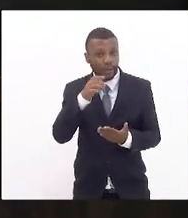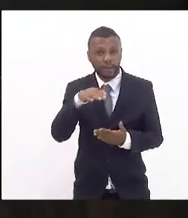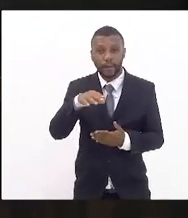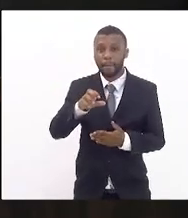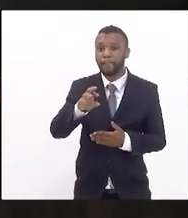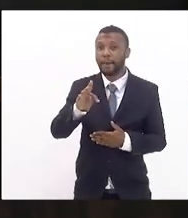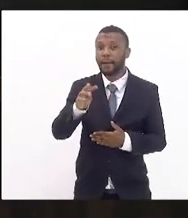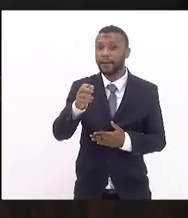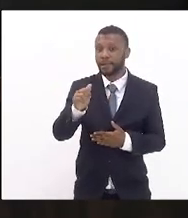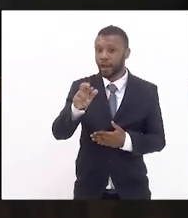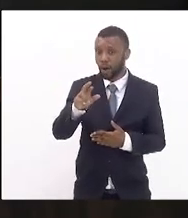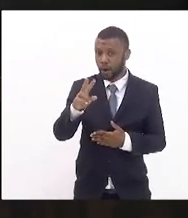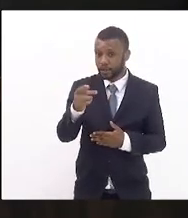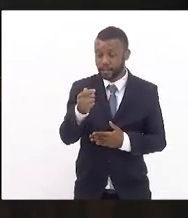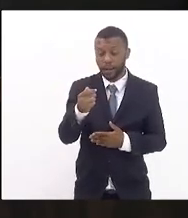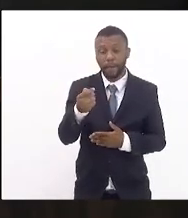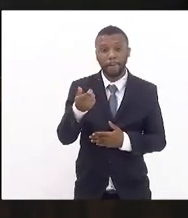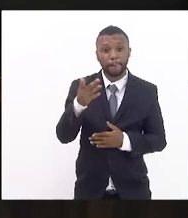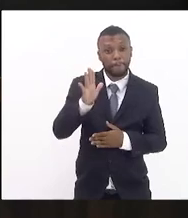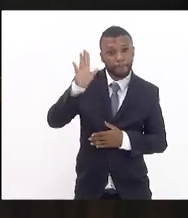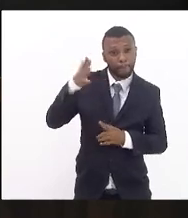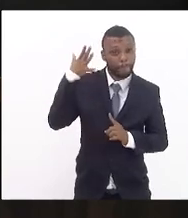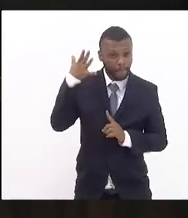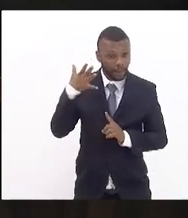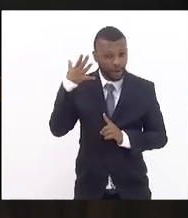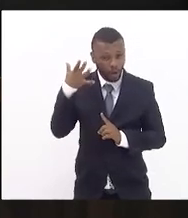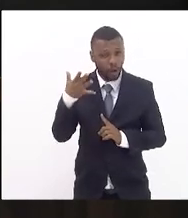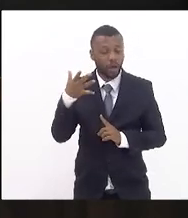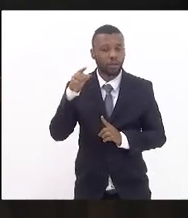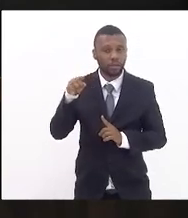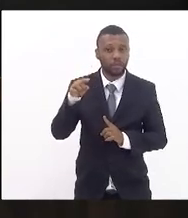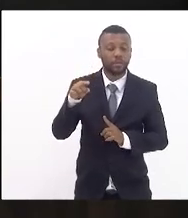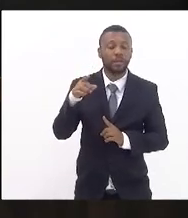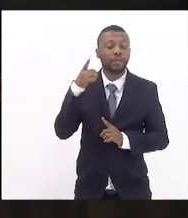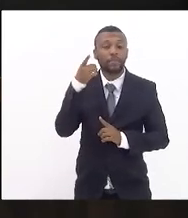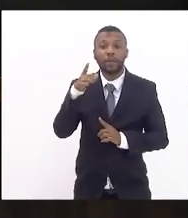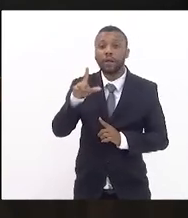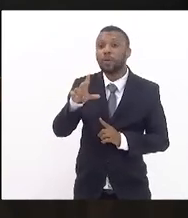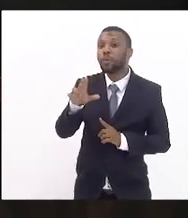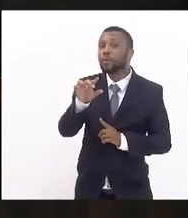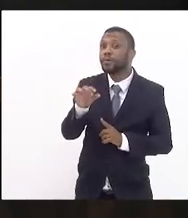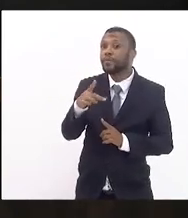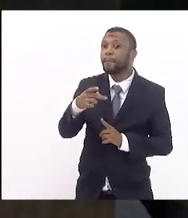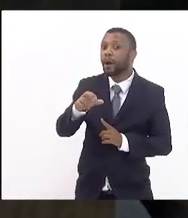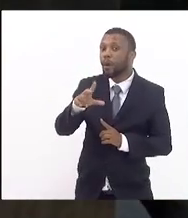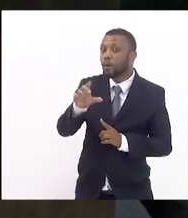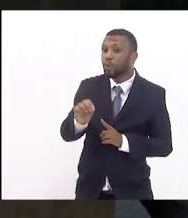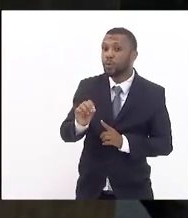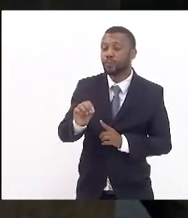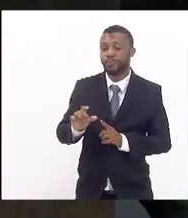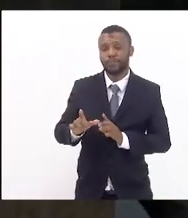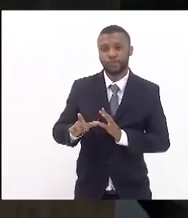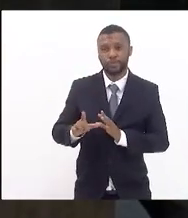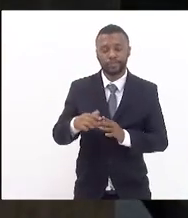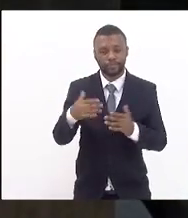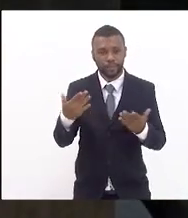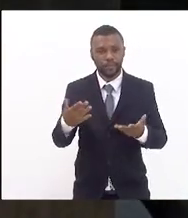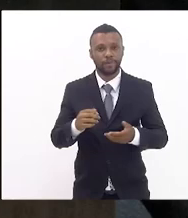deputado Luiz Paulo, antes de encerrarmos a sessão extraordinária, passarmos ao expediente final. Senhor presidente,